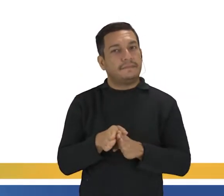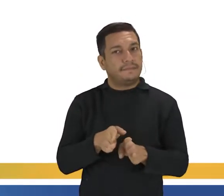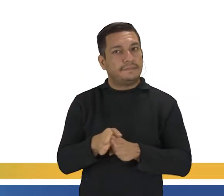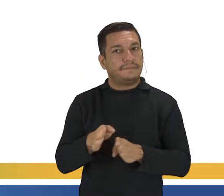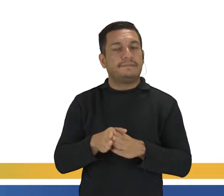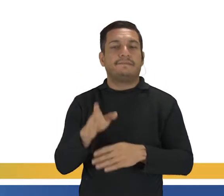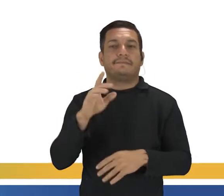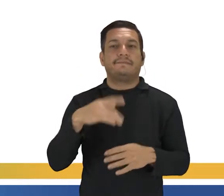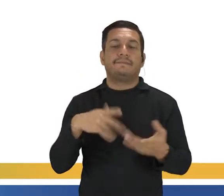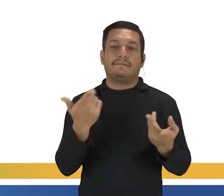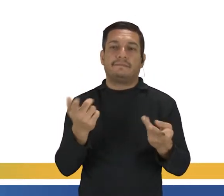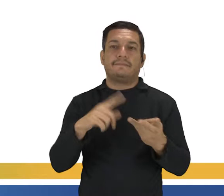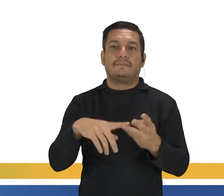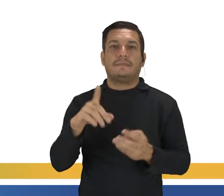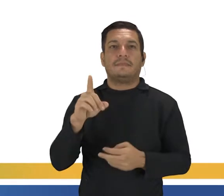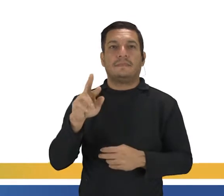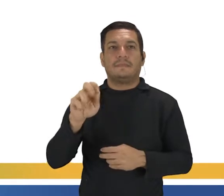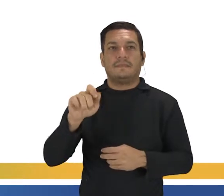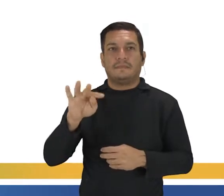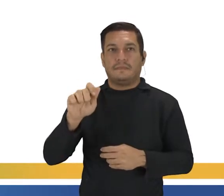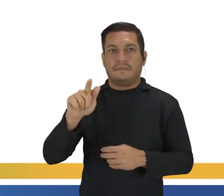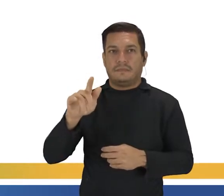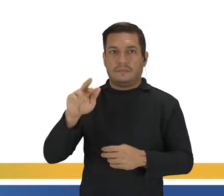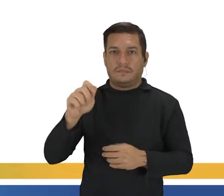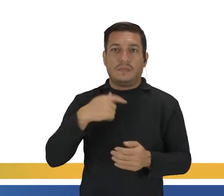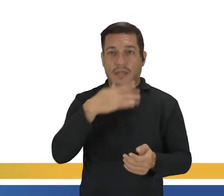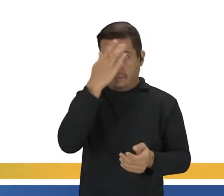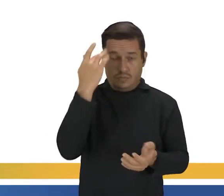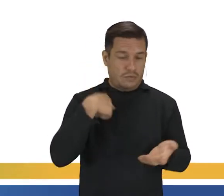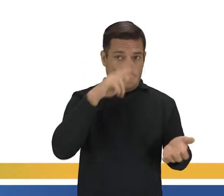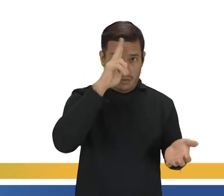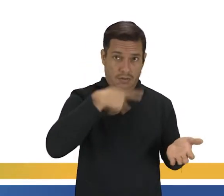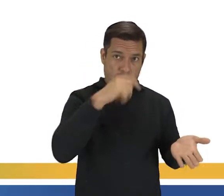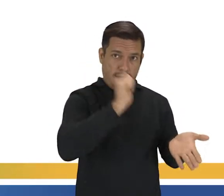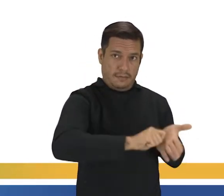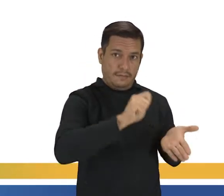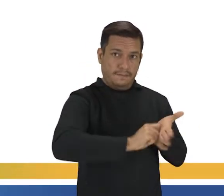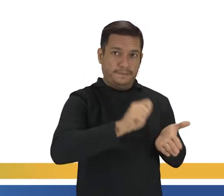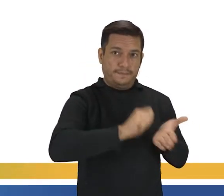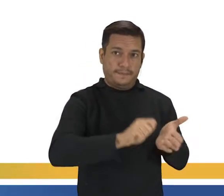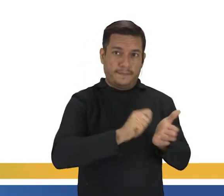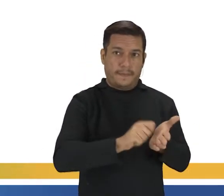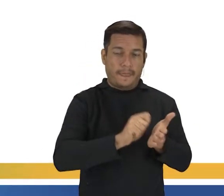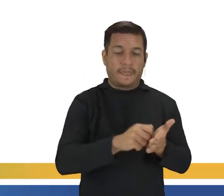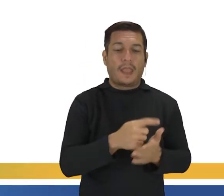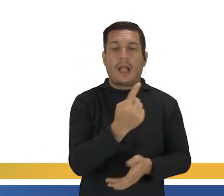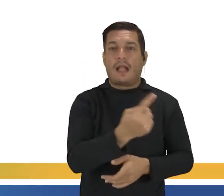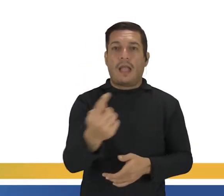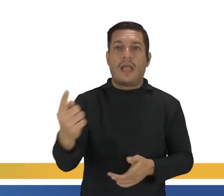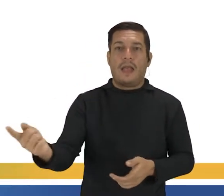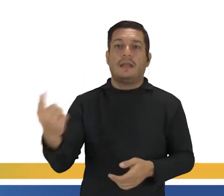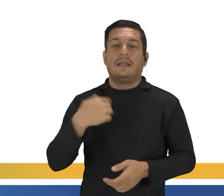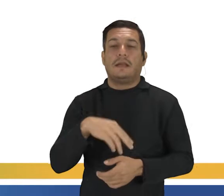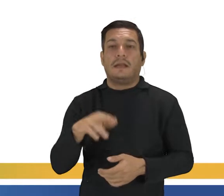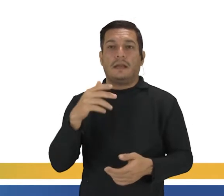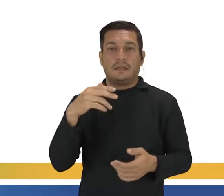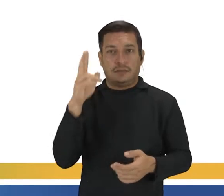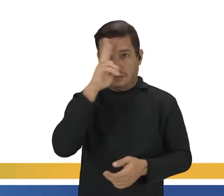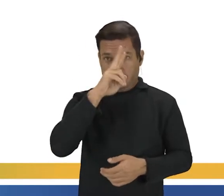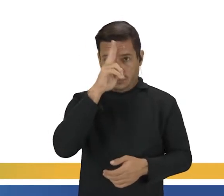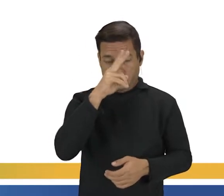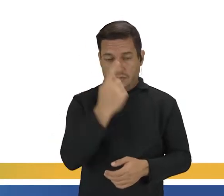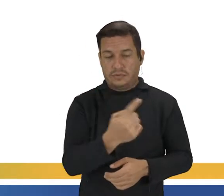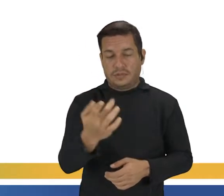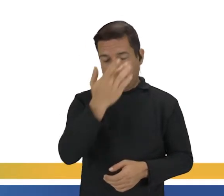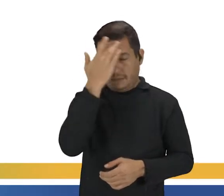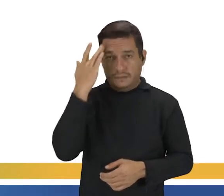espetáculo. Dramaturgo é o escritor que compõe as peças teatrais. Ele escreve as histórias.